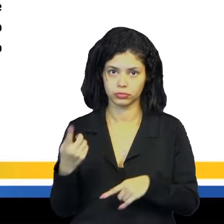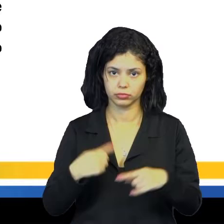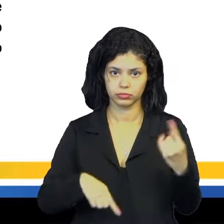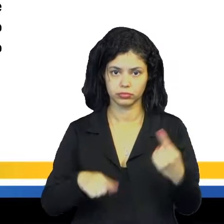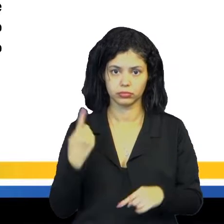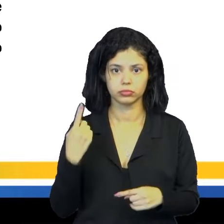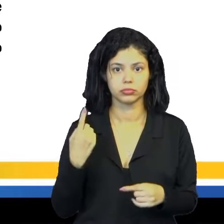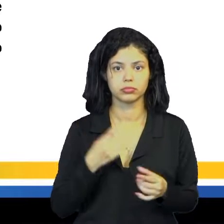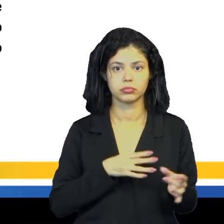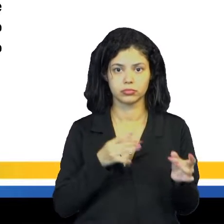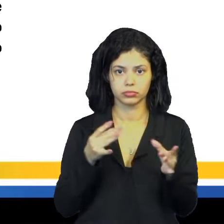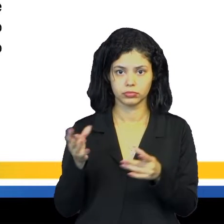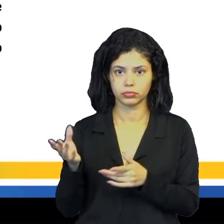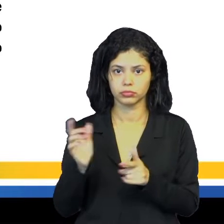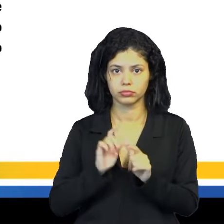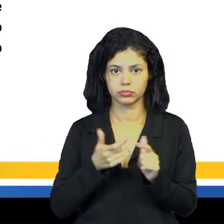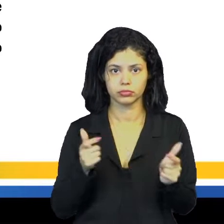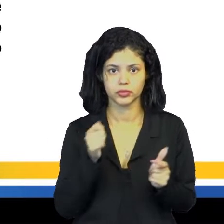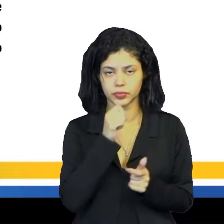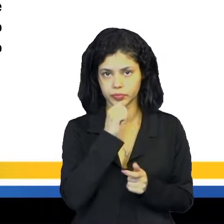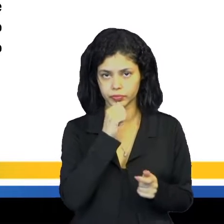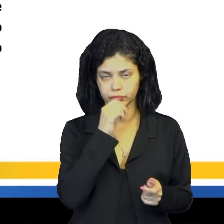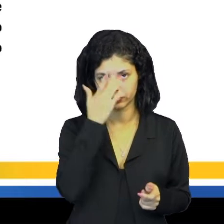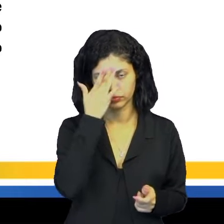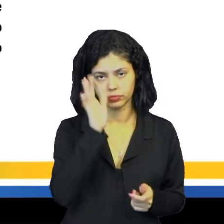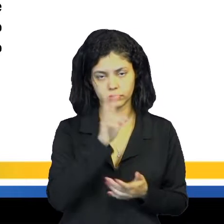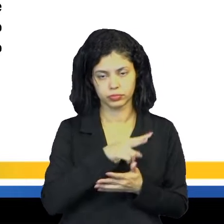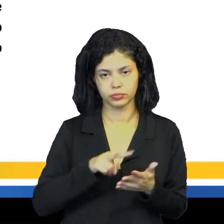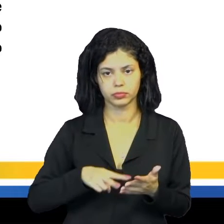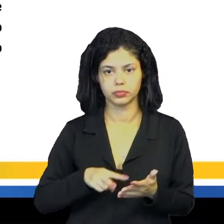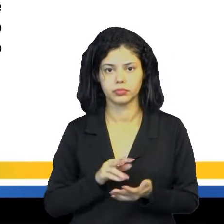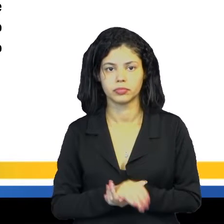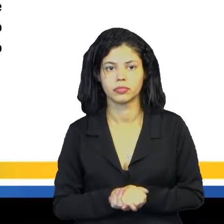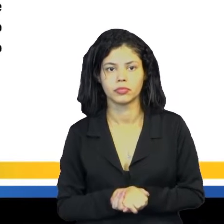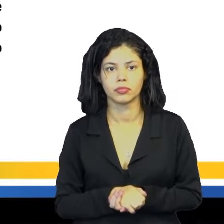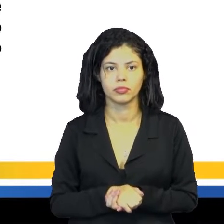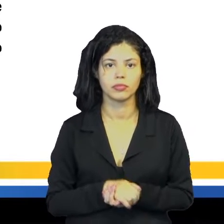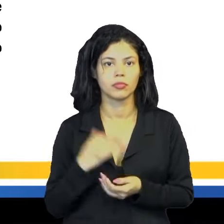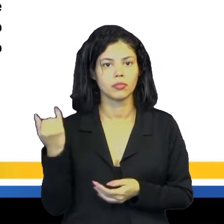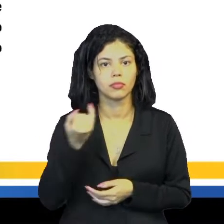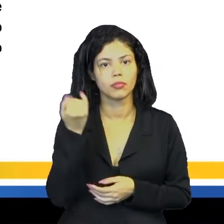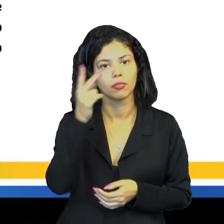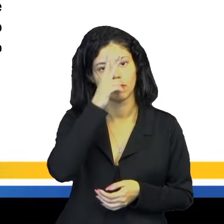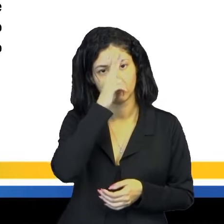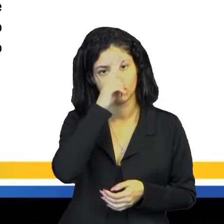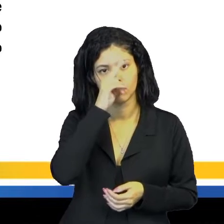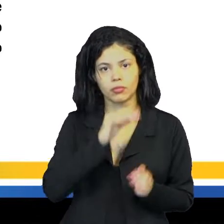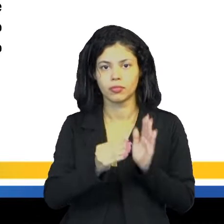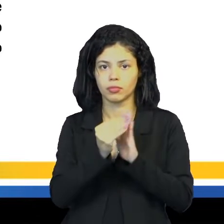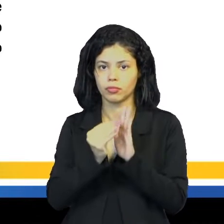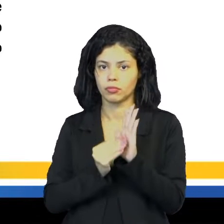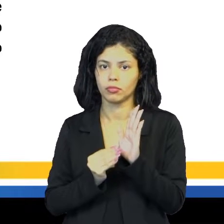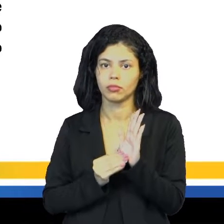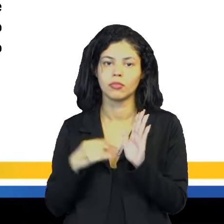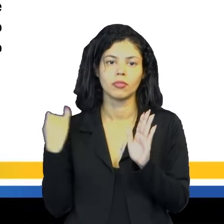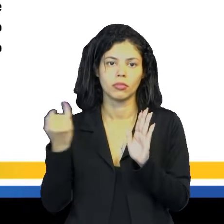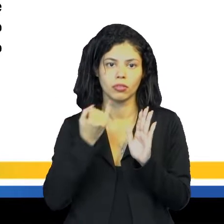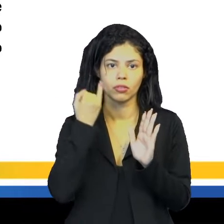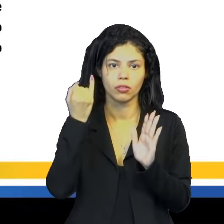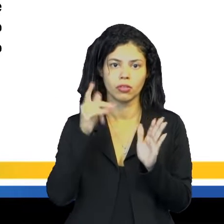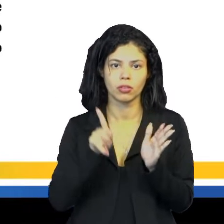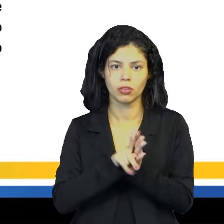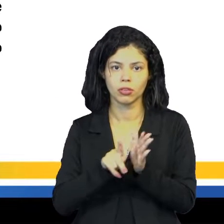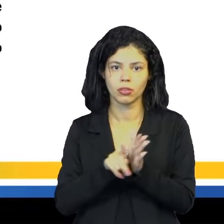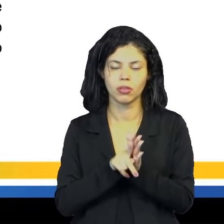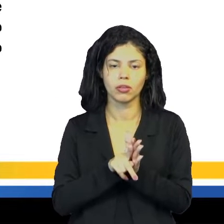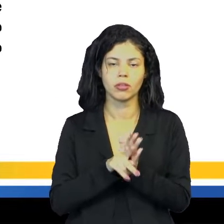de vendas, mesmo com a maioria da população analfabeta. É importante salientar um fato fundamental que se tornou